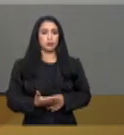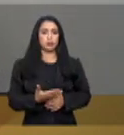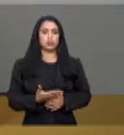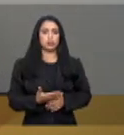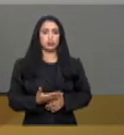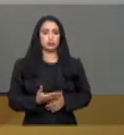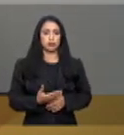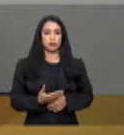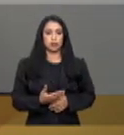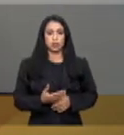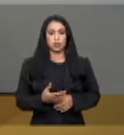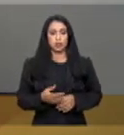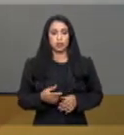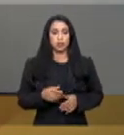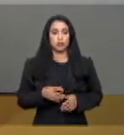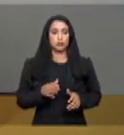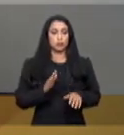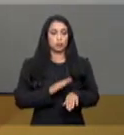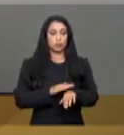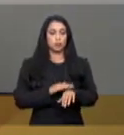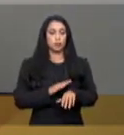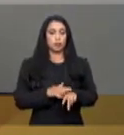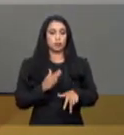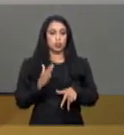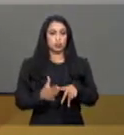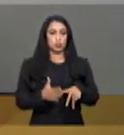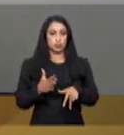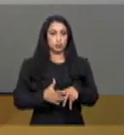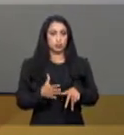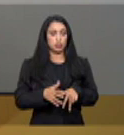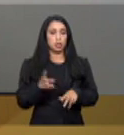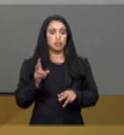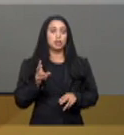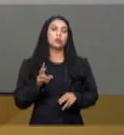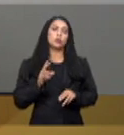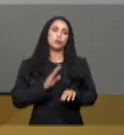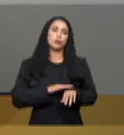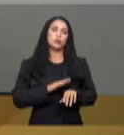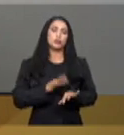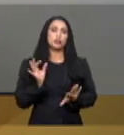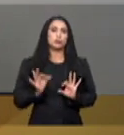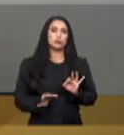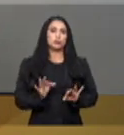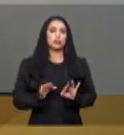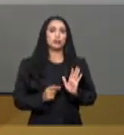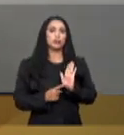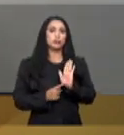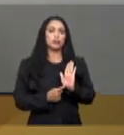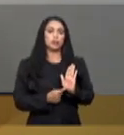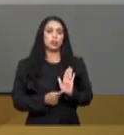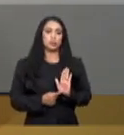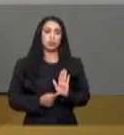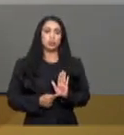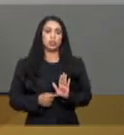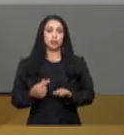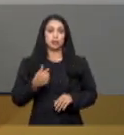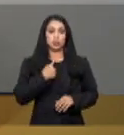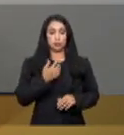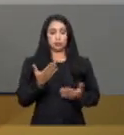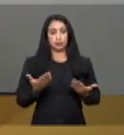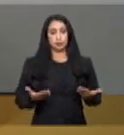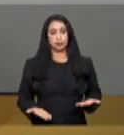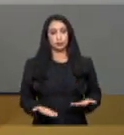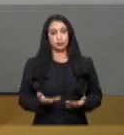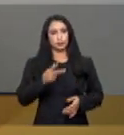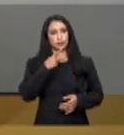forma inovadora na sustentação oral, na assentada do julgamento. Foram apresentados ali. E eu registrei, então,